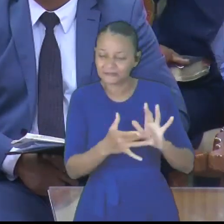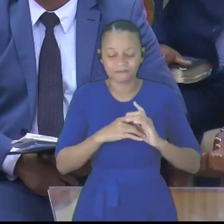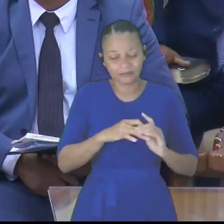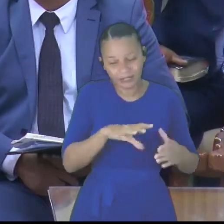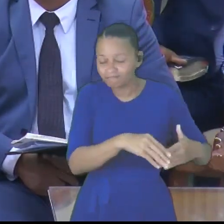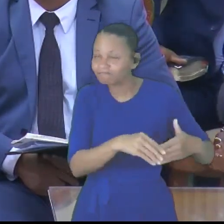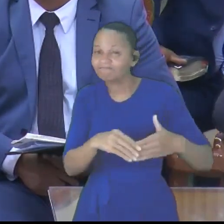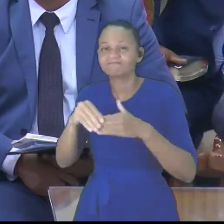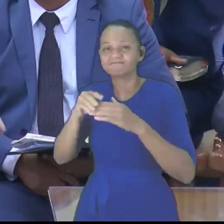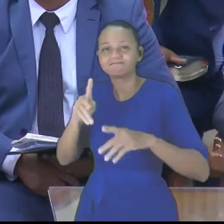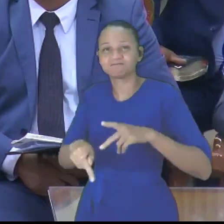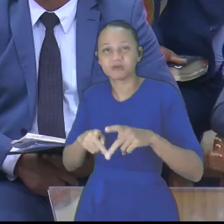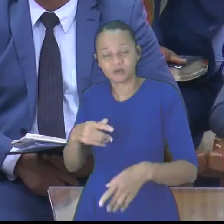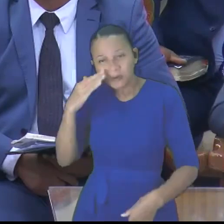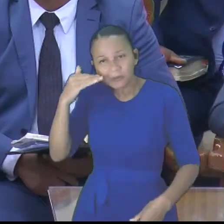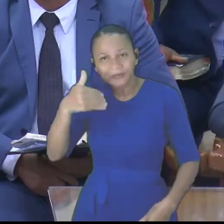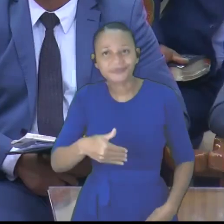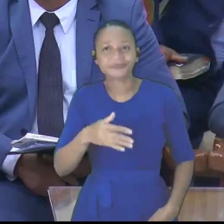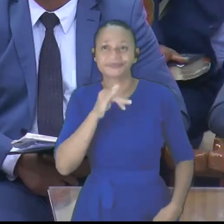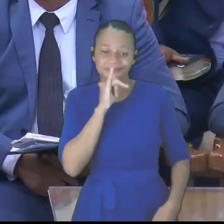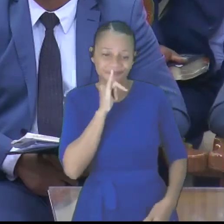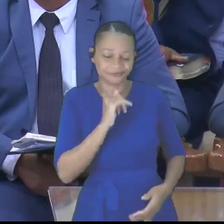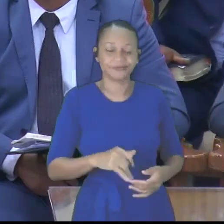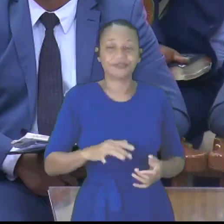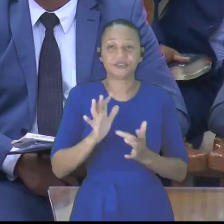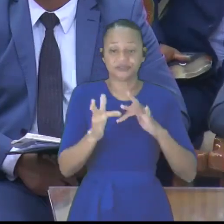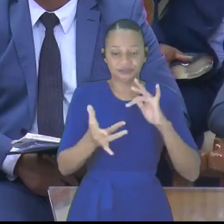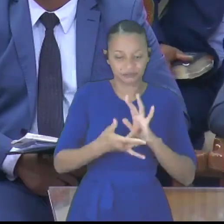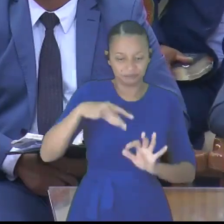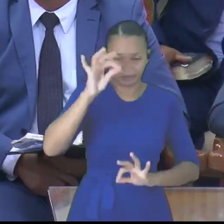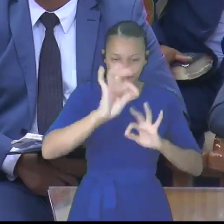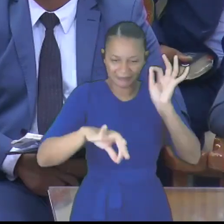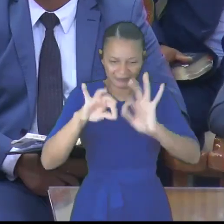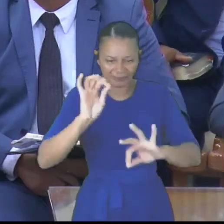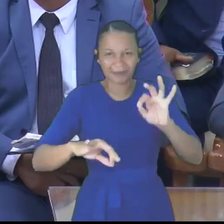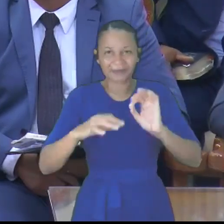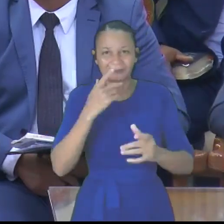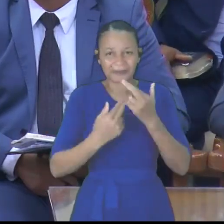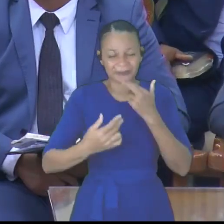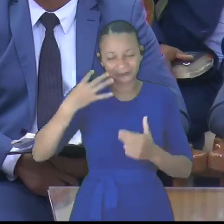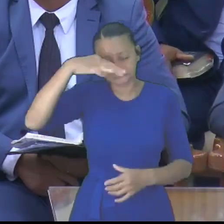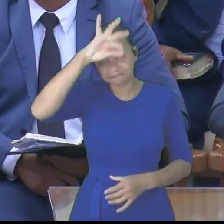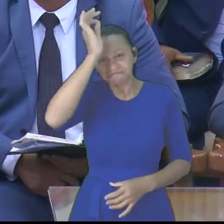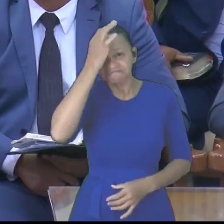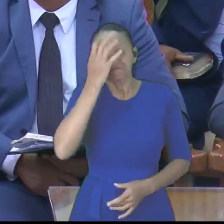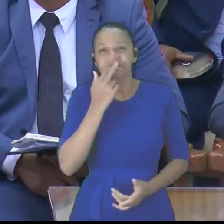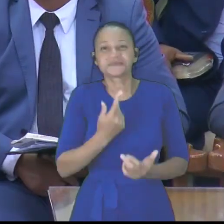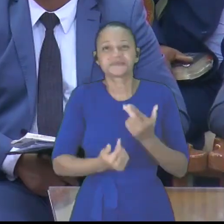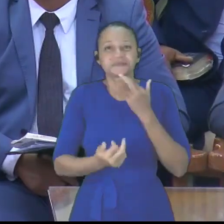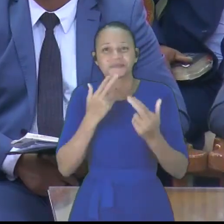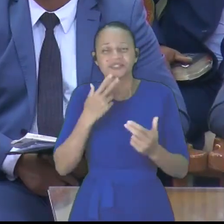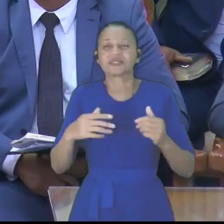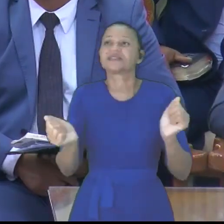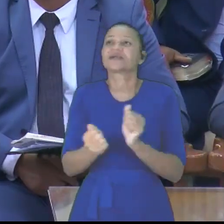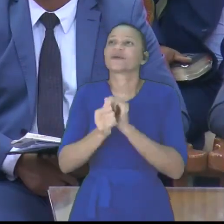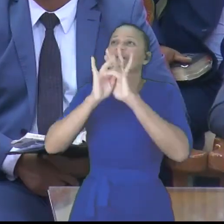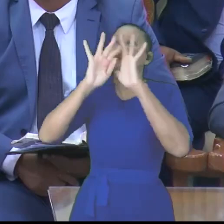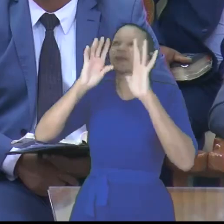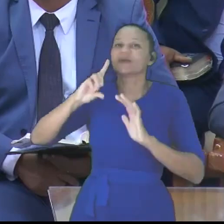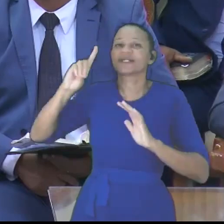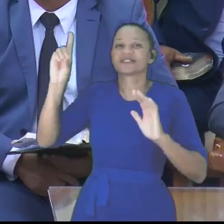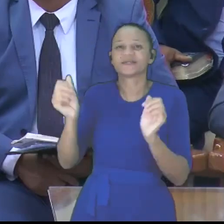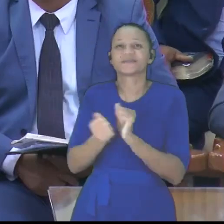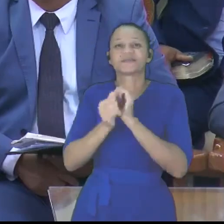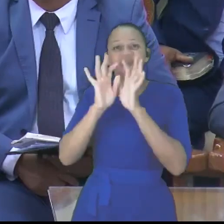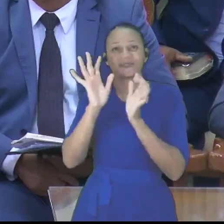povo a Jesus. Uma prova. Quando Jesus batiza com o Espírito Santo, quando Jesus batiza a gente com o Espírito Santo, a gente dá glória a Deus e glória a Jesus. É